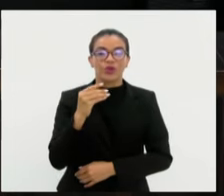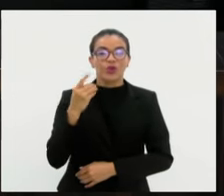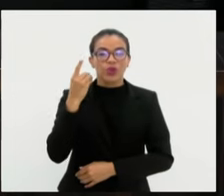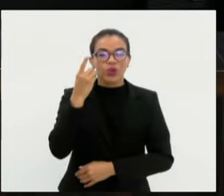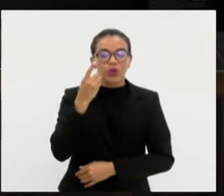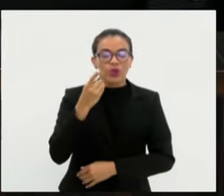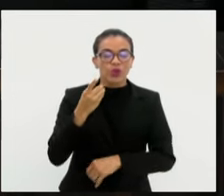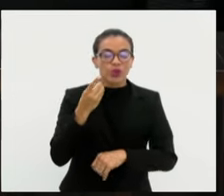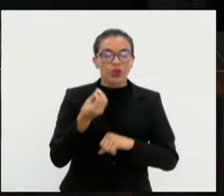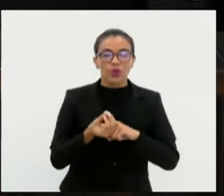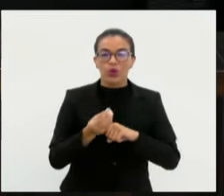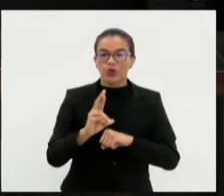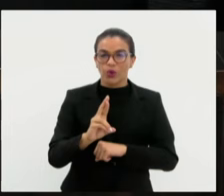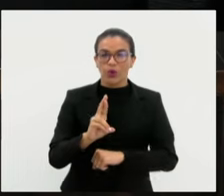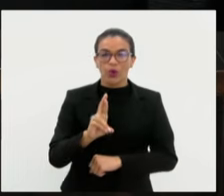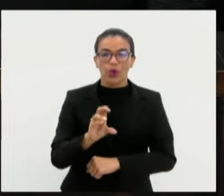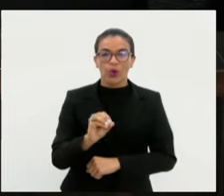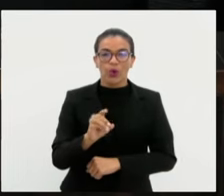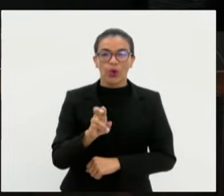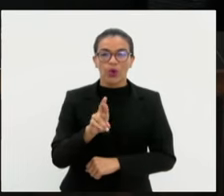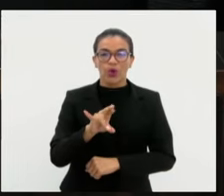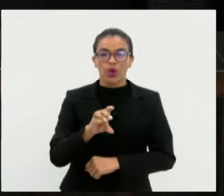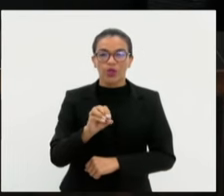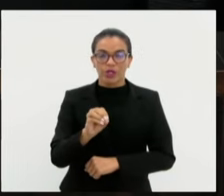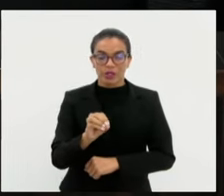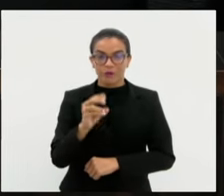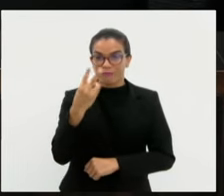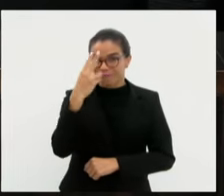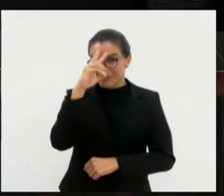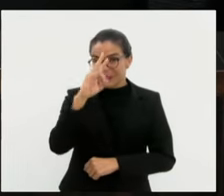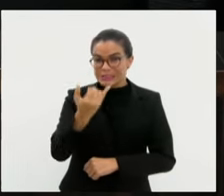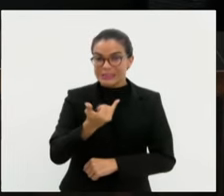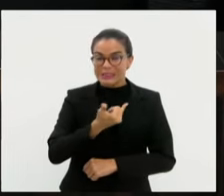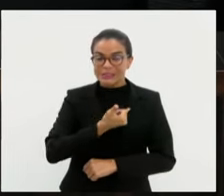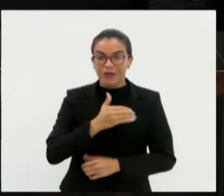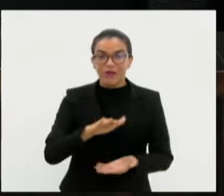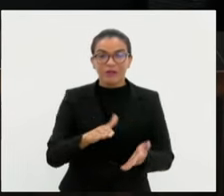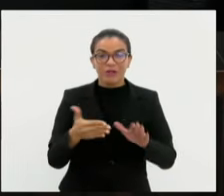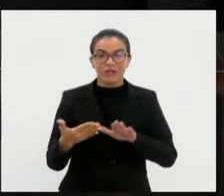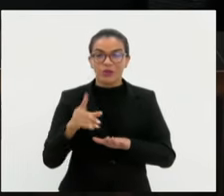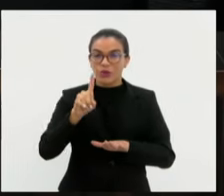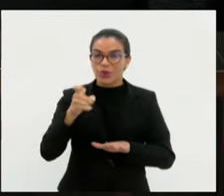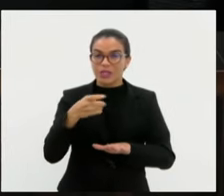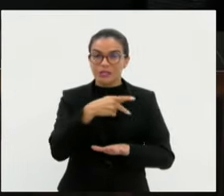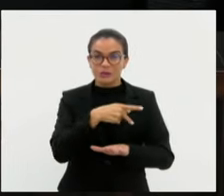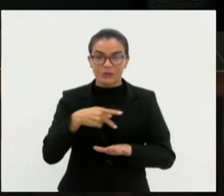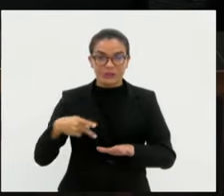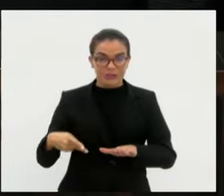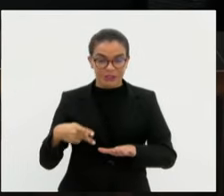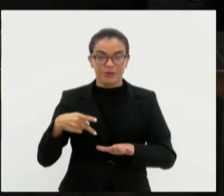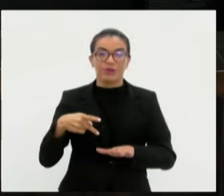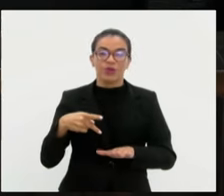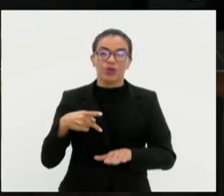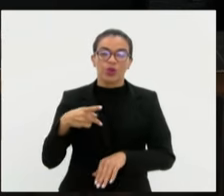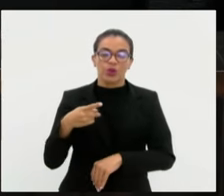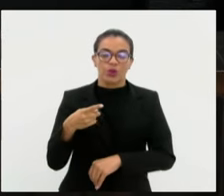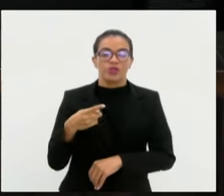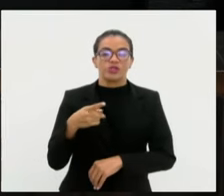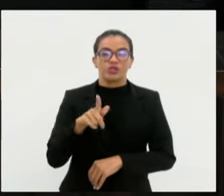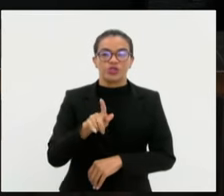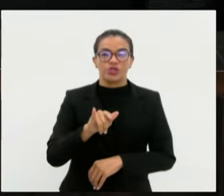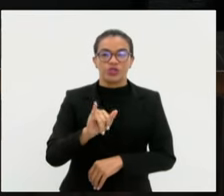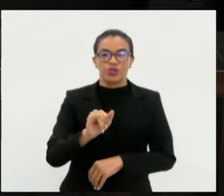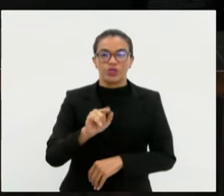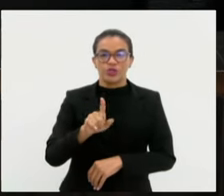sempre muito bem atento, nos lembrou do falecimento do ex-presidente dessa casa, deputado Gilberto Rodrigues.